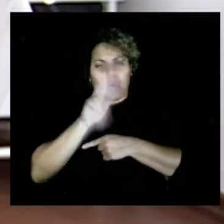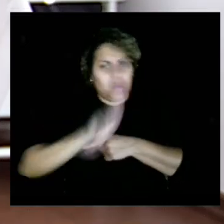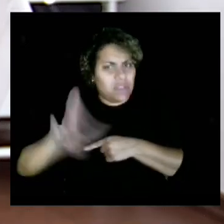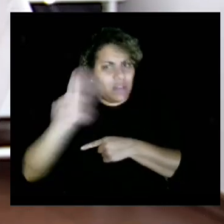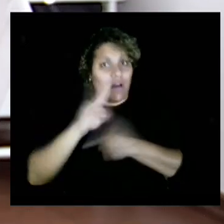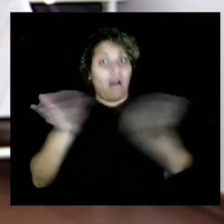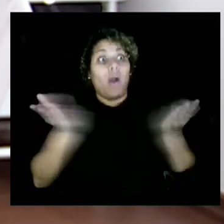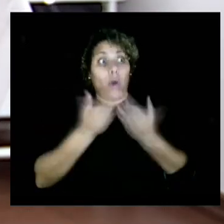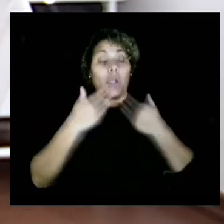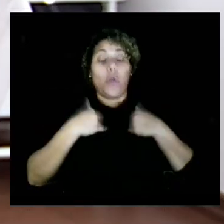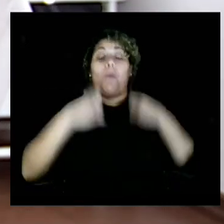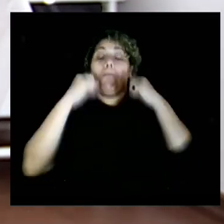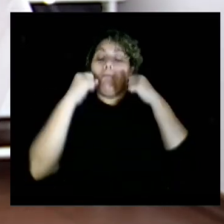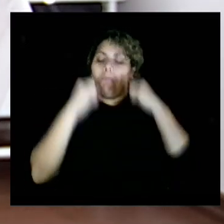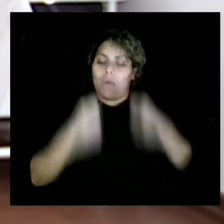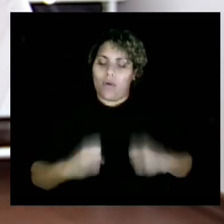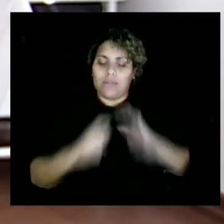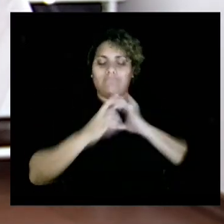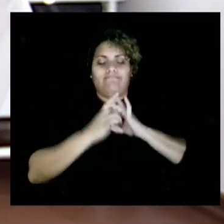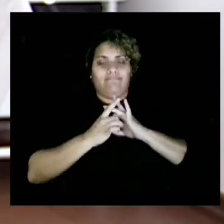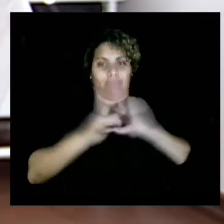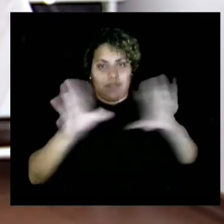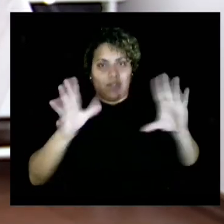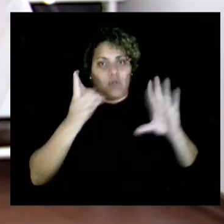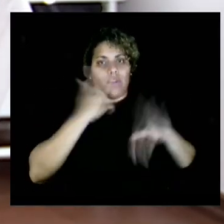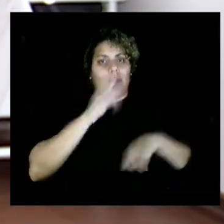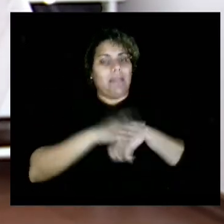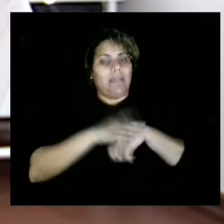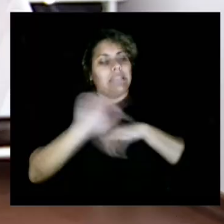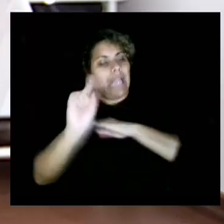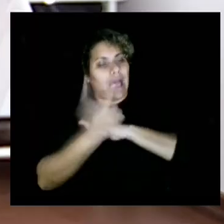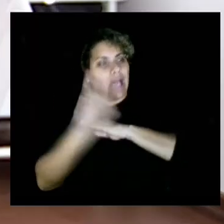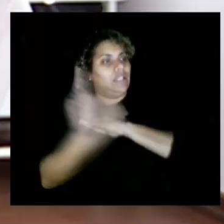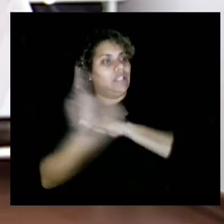posso me permitir ter mais clientes. Mesmo com